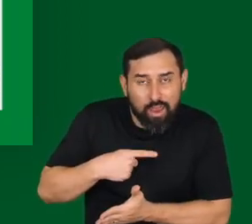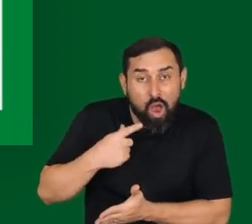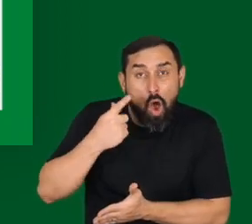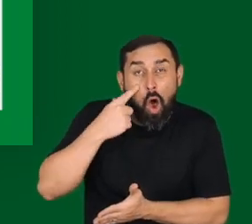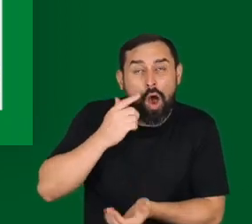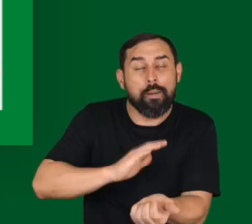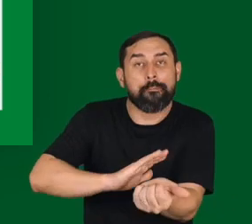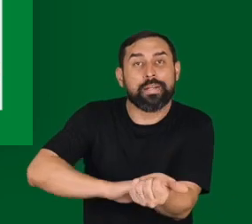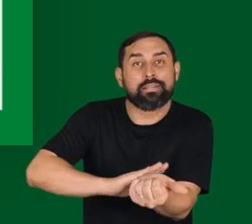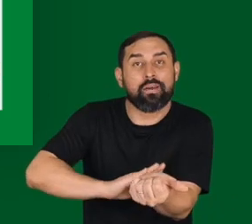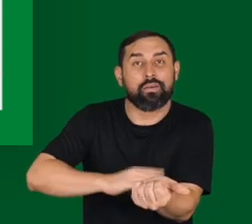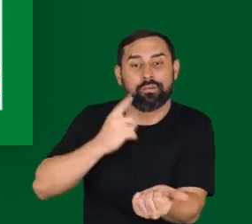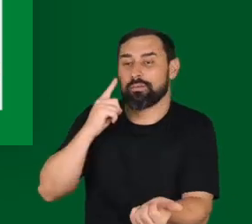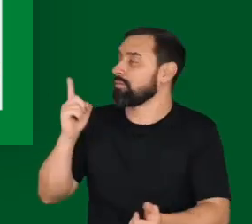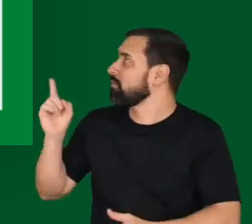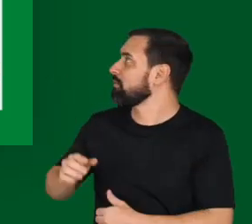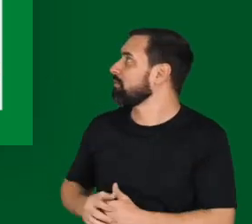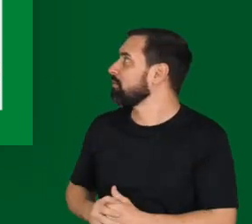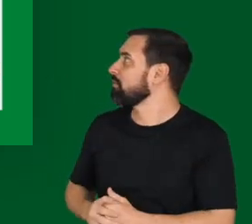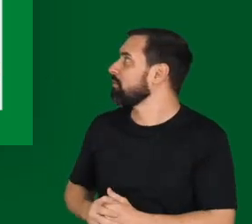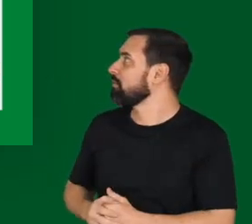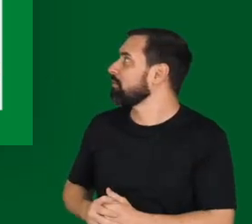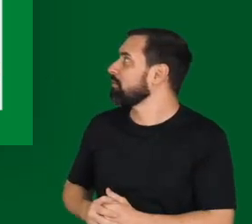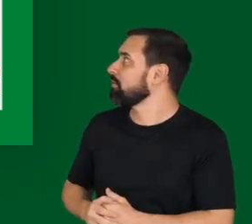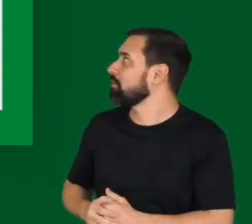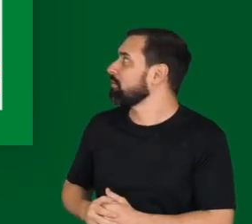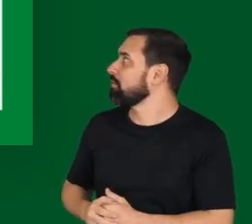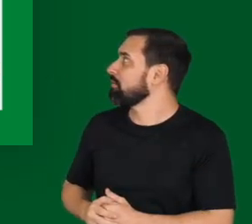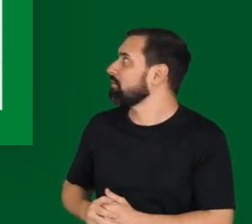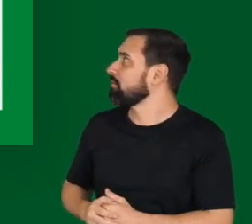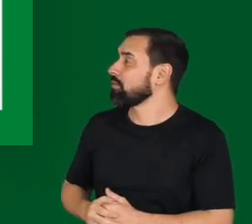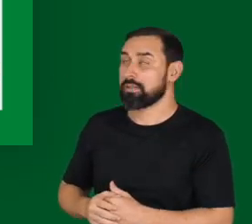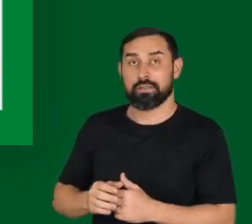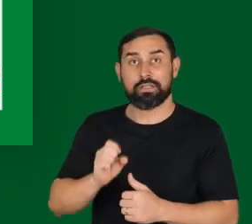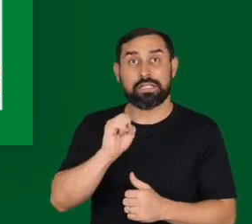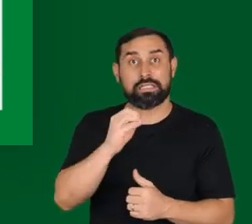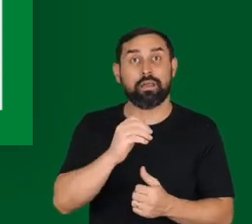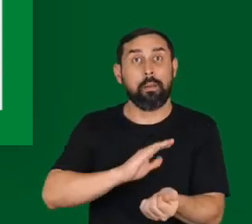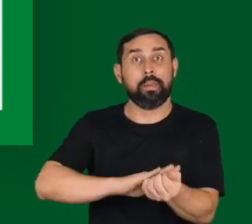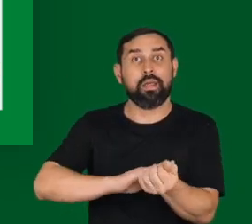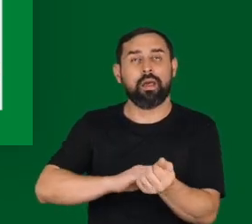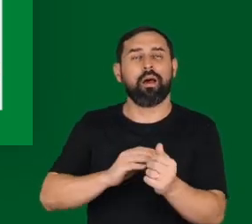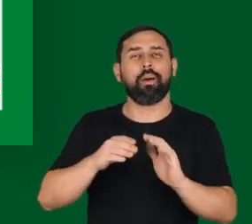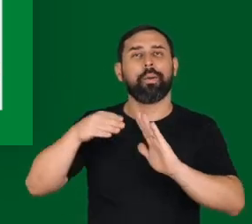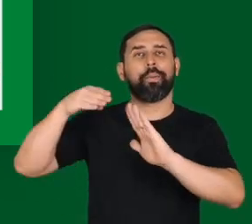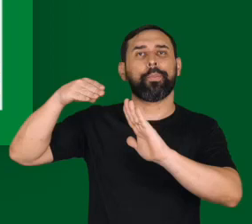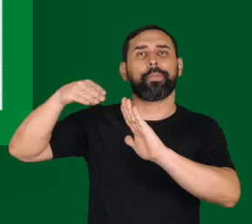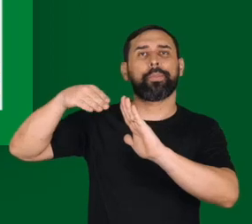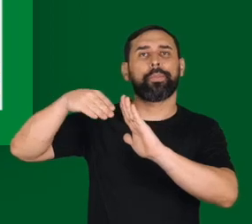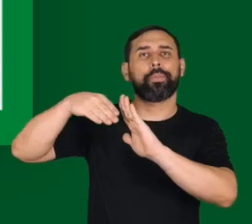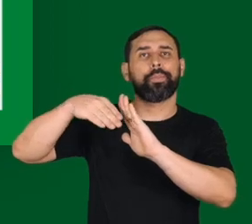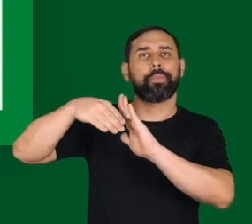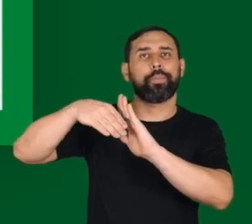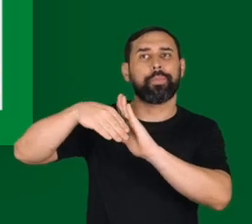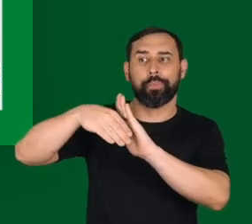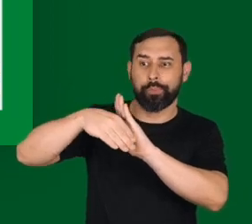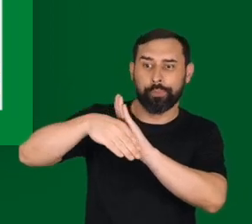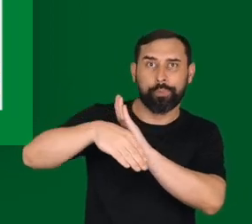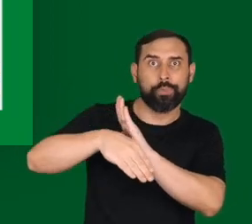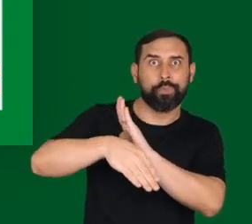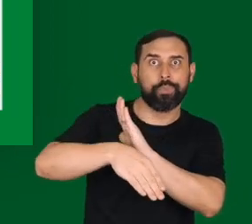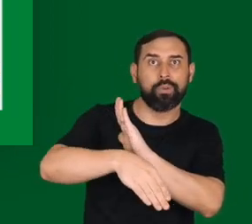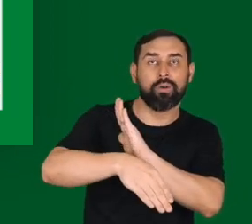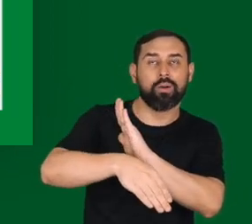tendo sinais de choque. Por quê? Olha quando eu olho a pressão arterial ali, ó. Para ela começar a ter uma perda